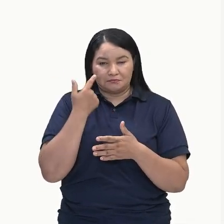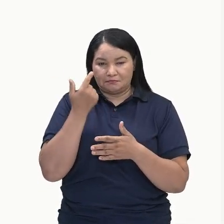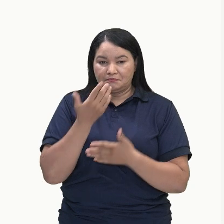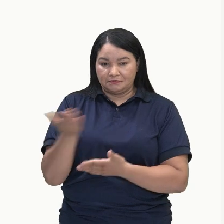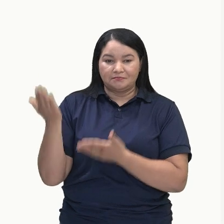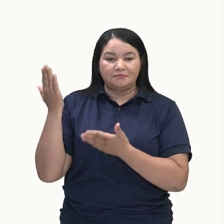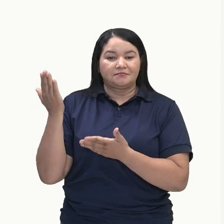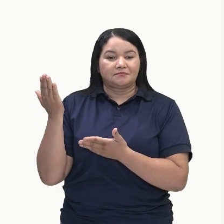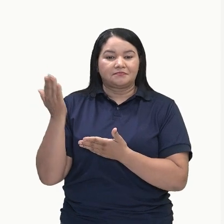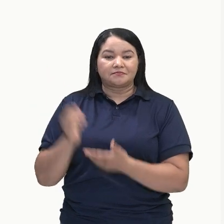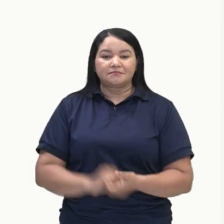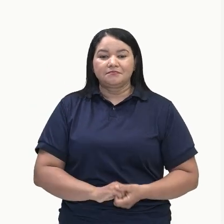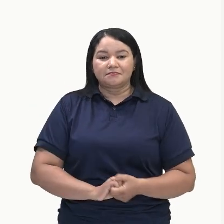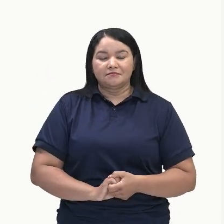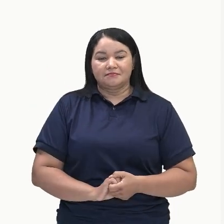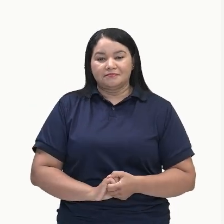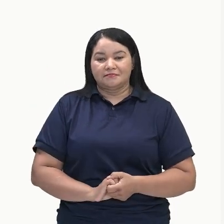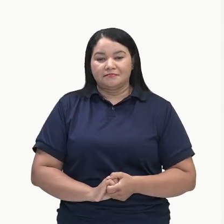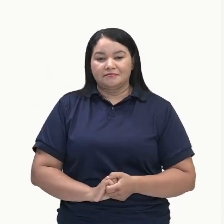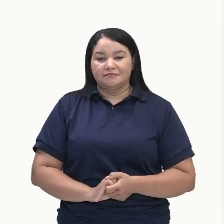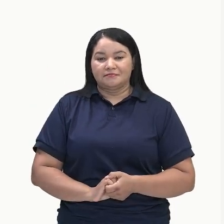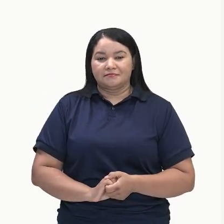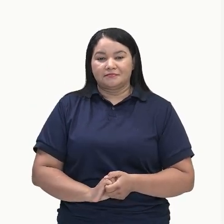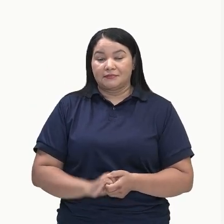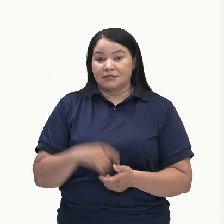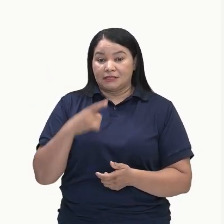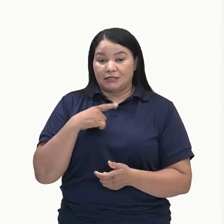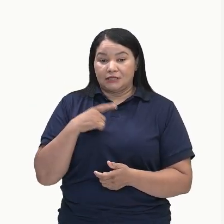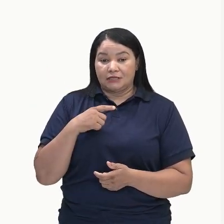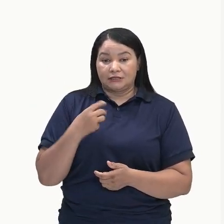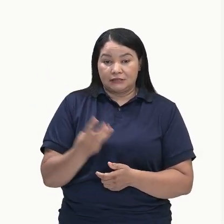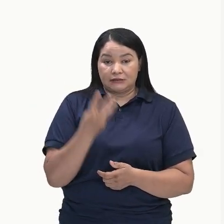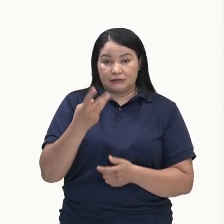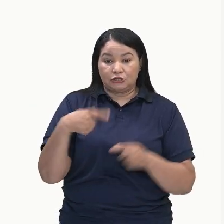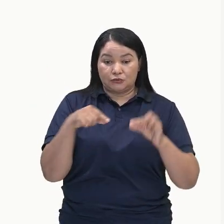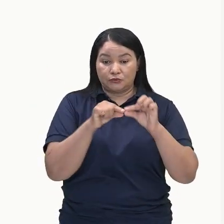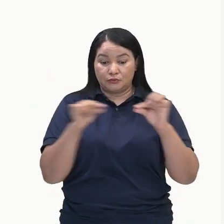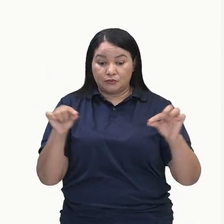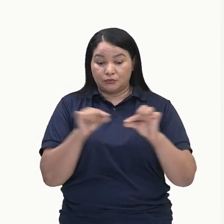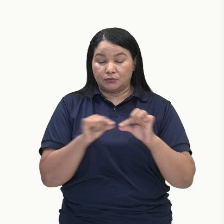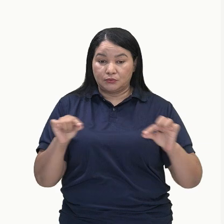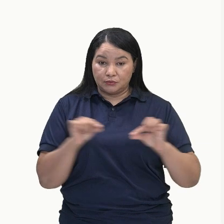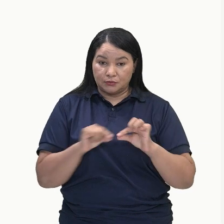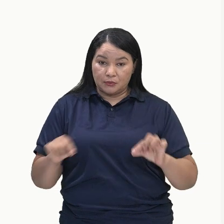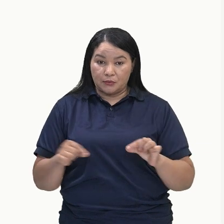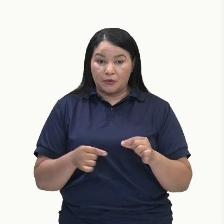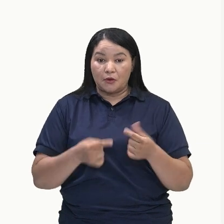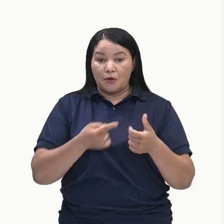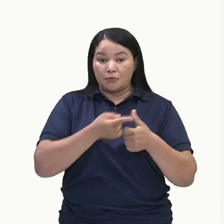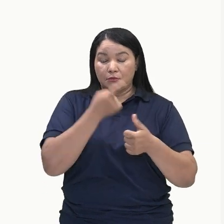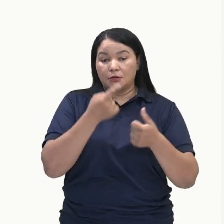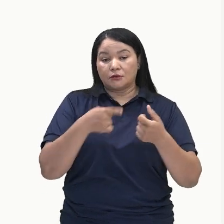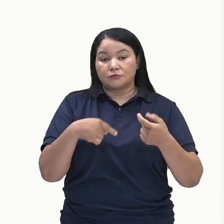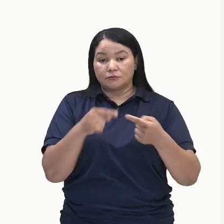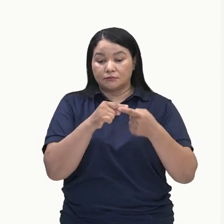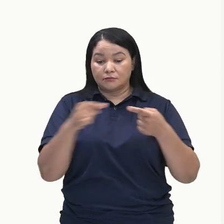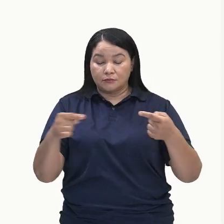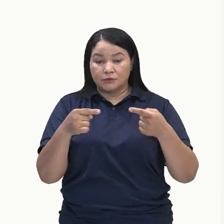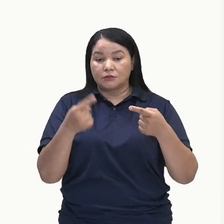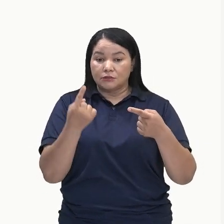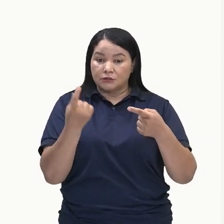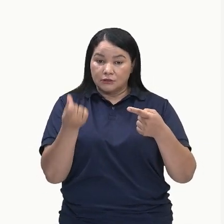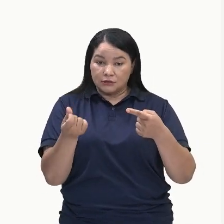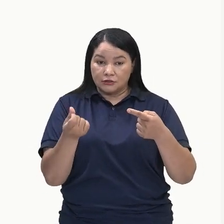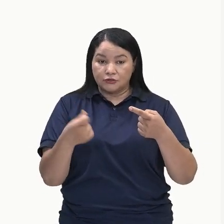visualizar então. Olha aqui, eu tenho 3 segmentos. O primeiro mede 16, o